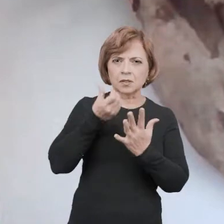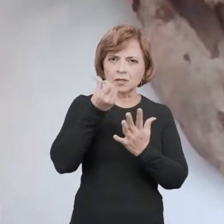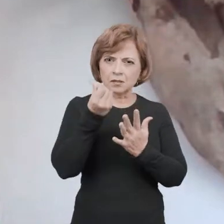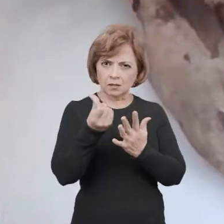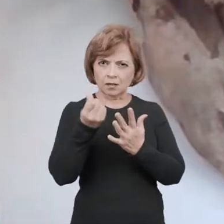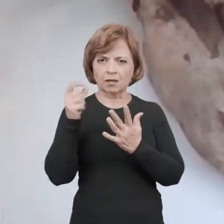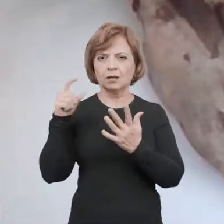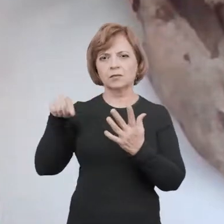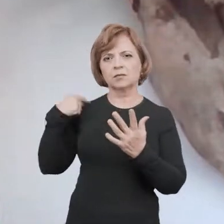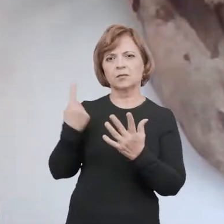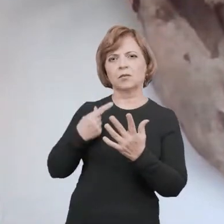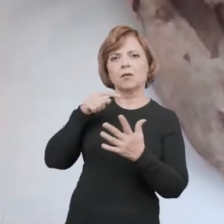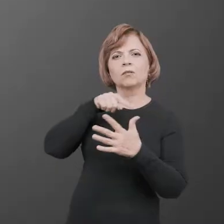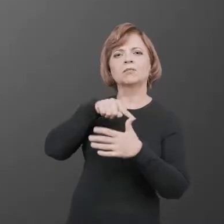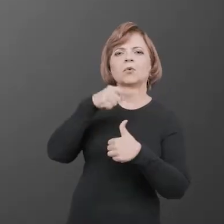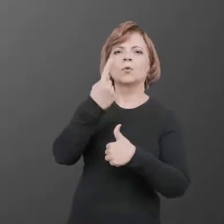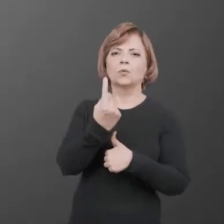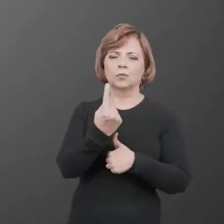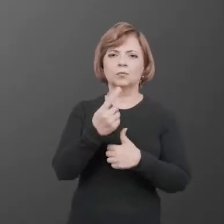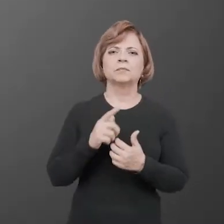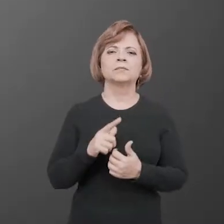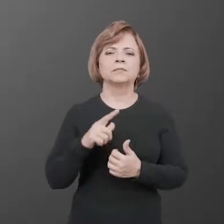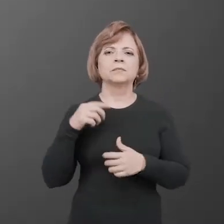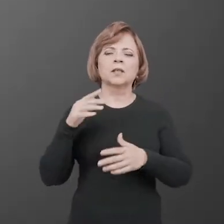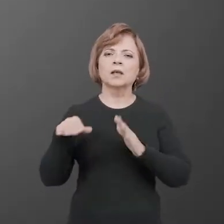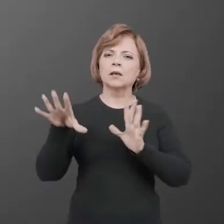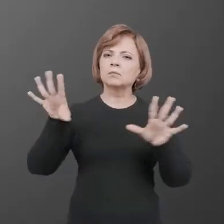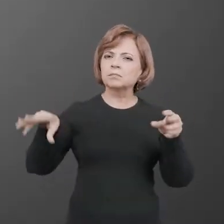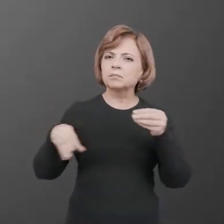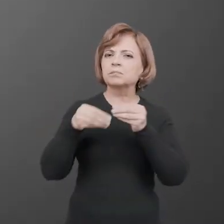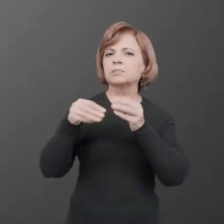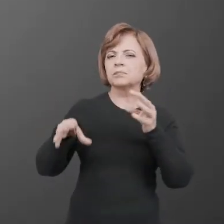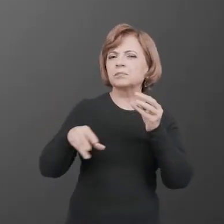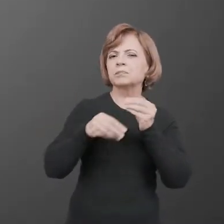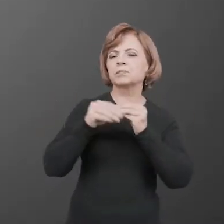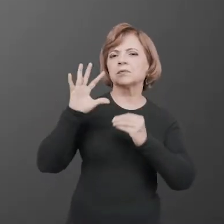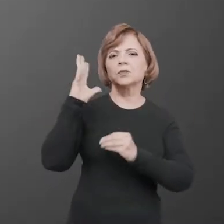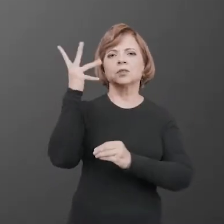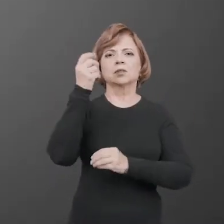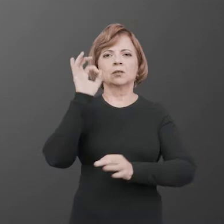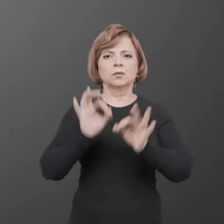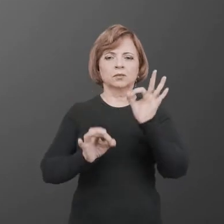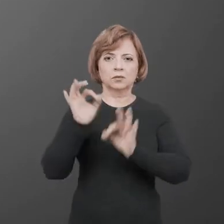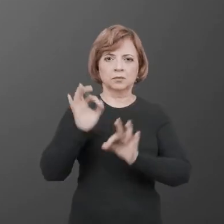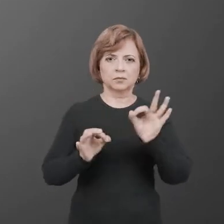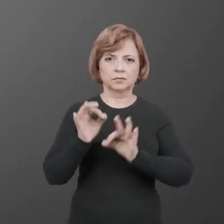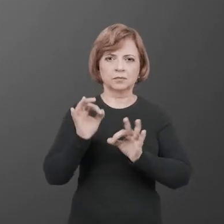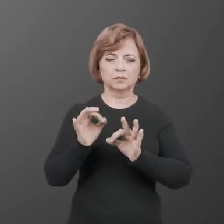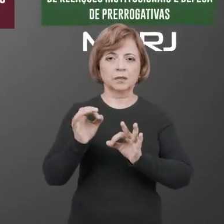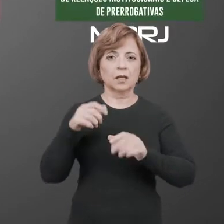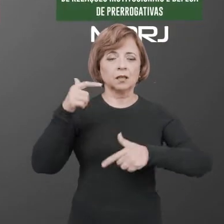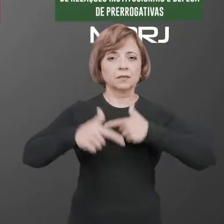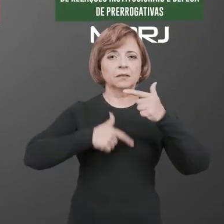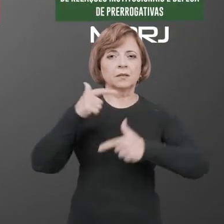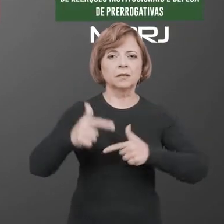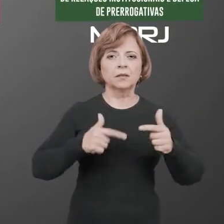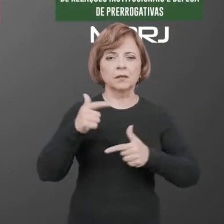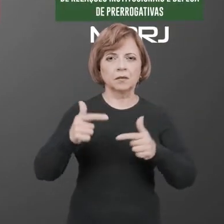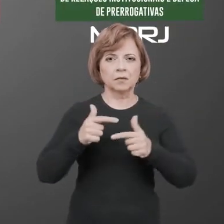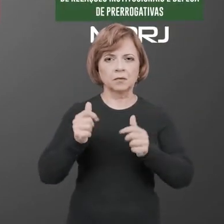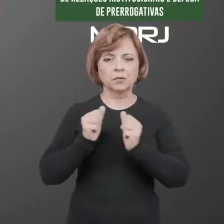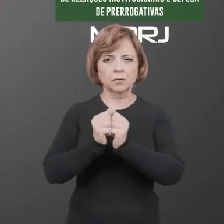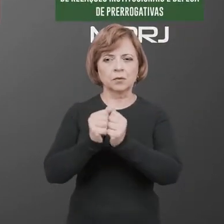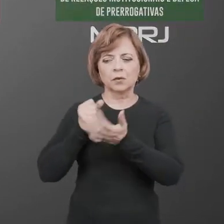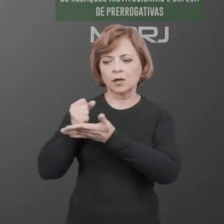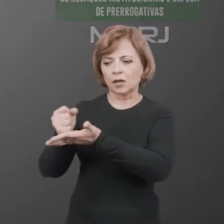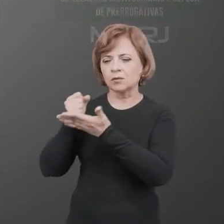estruturais que compõem a Procuradoria-Geral de Justiça. A atuação da Subplan se operacionaliza